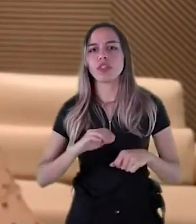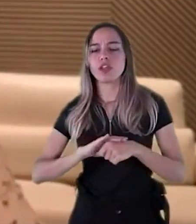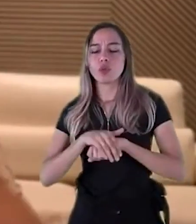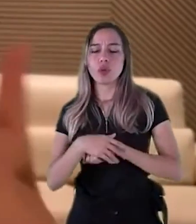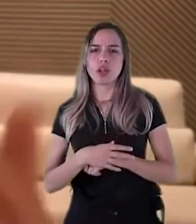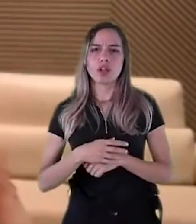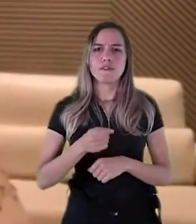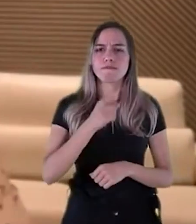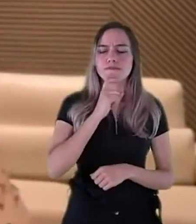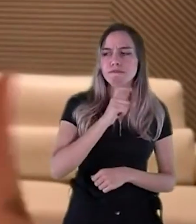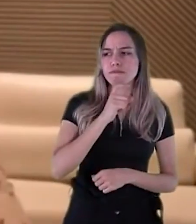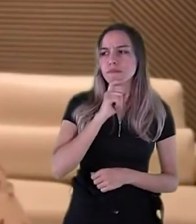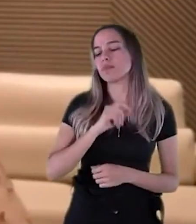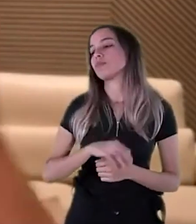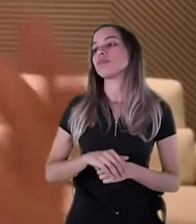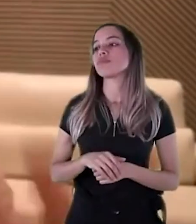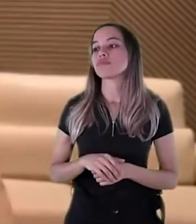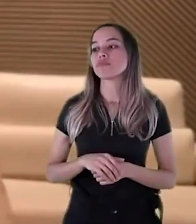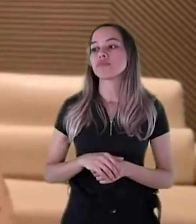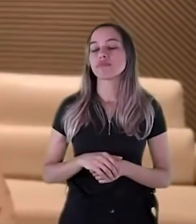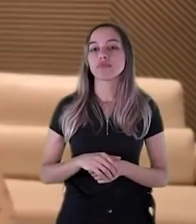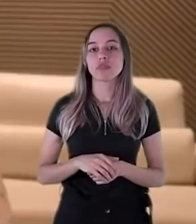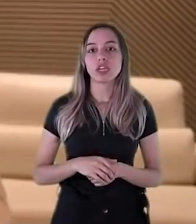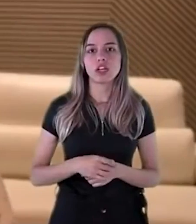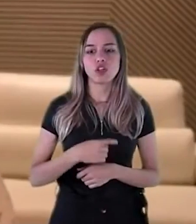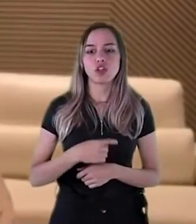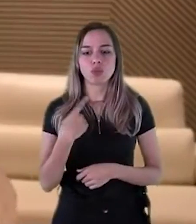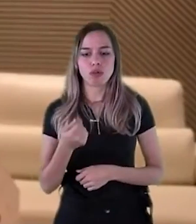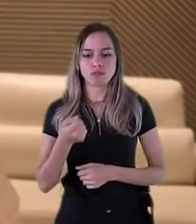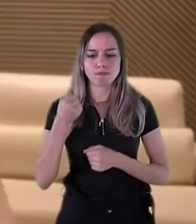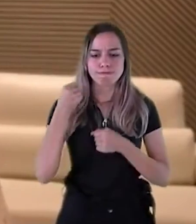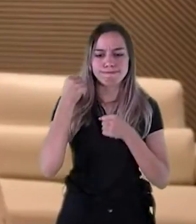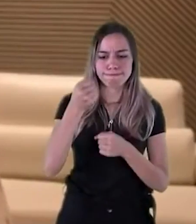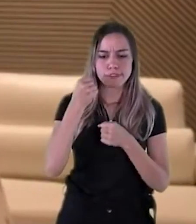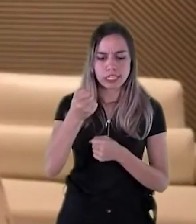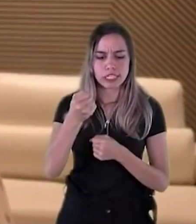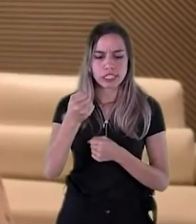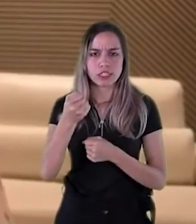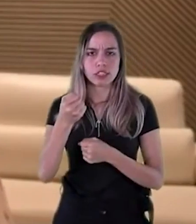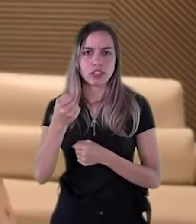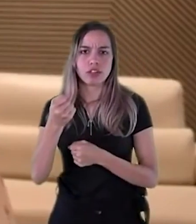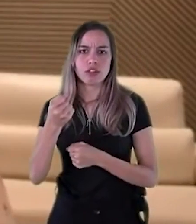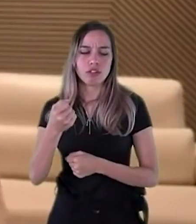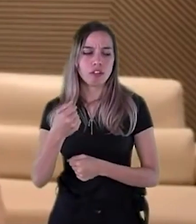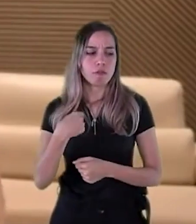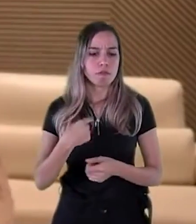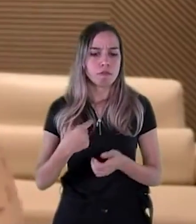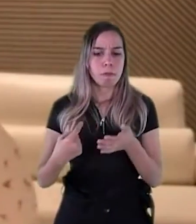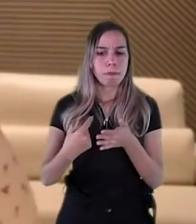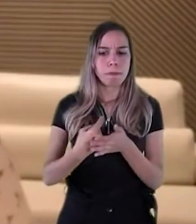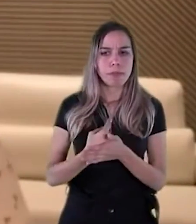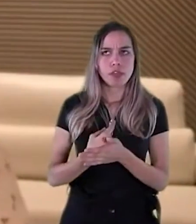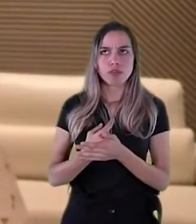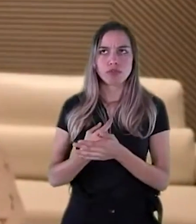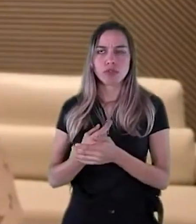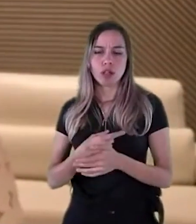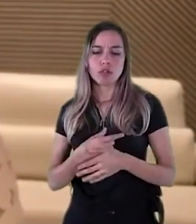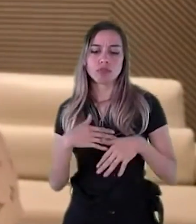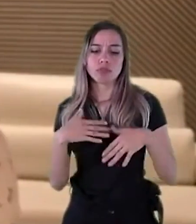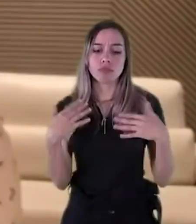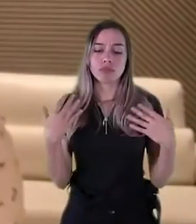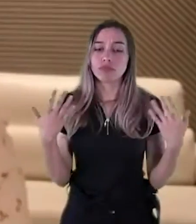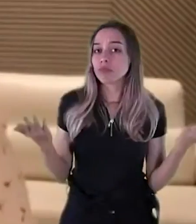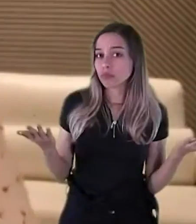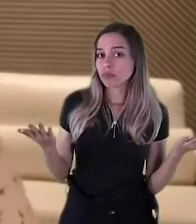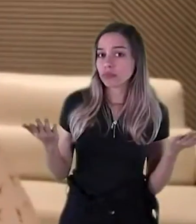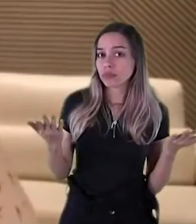que zomba dos outros, que faz versos, que ama e que protesta, se pergunta, e agora? Sim, porque a vida, assim